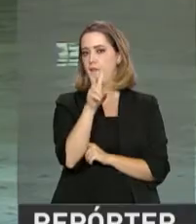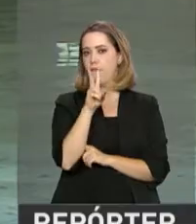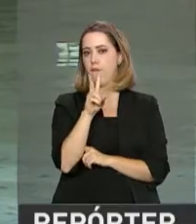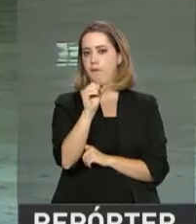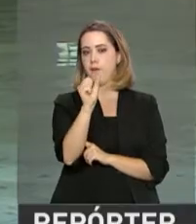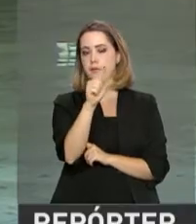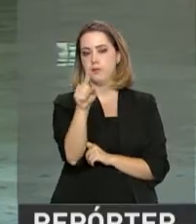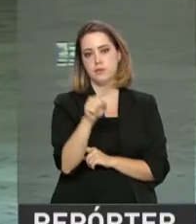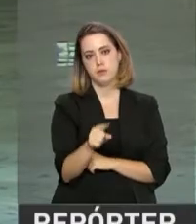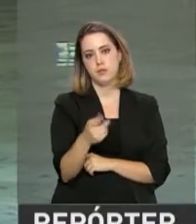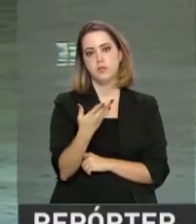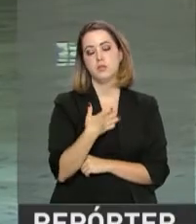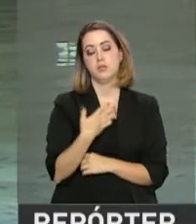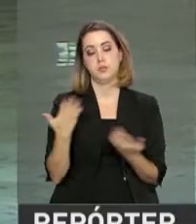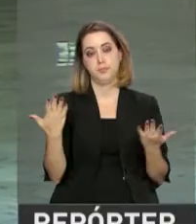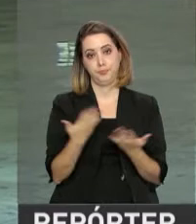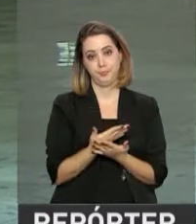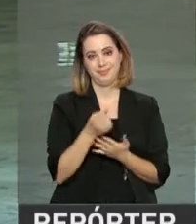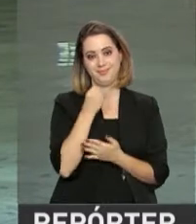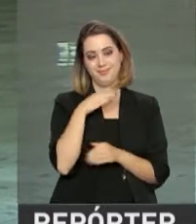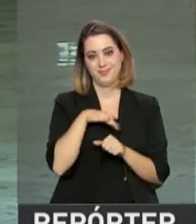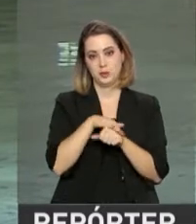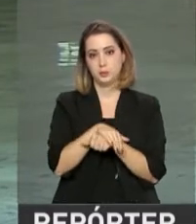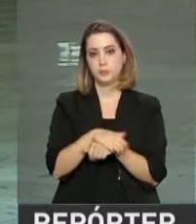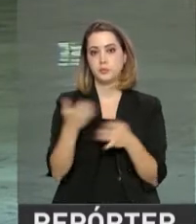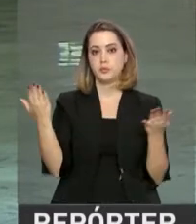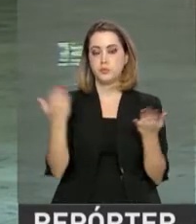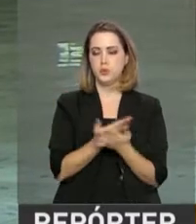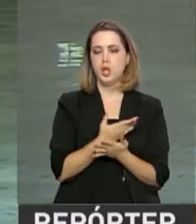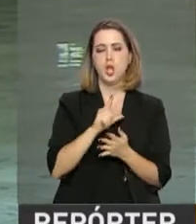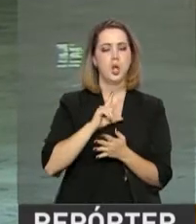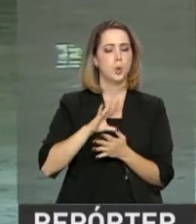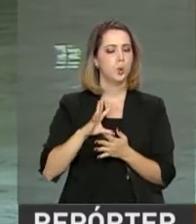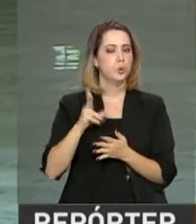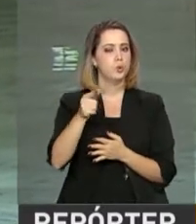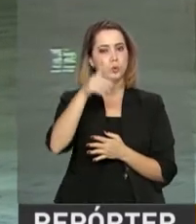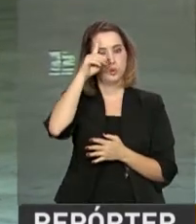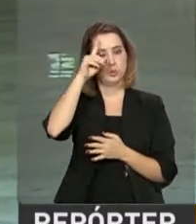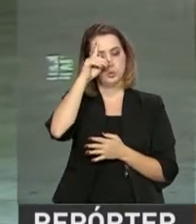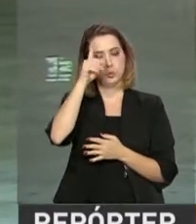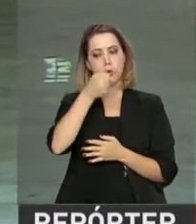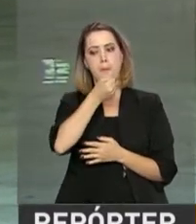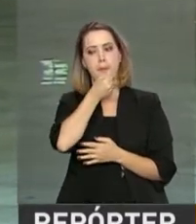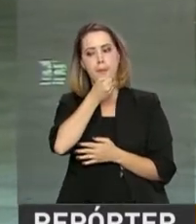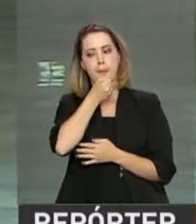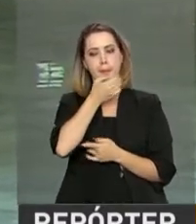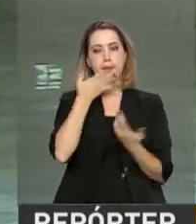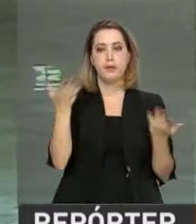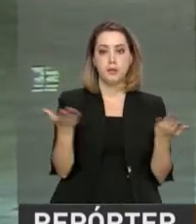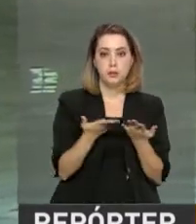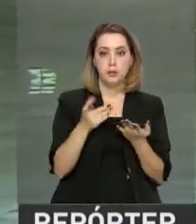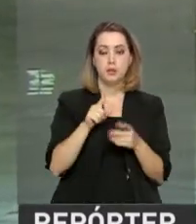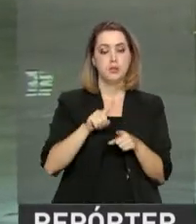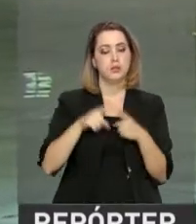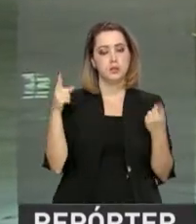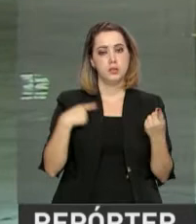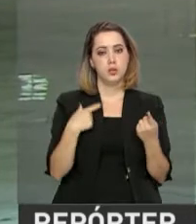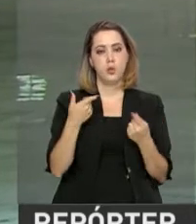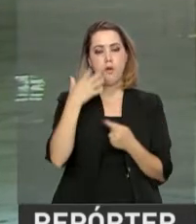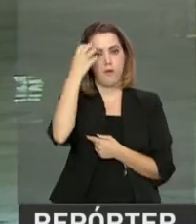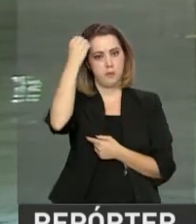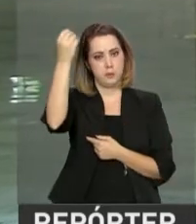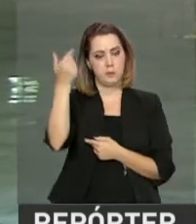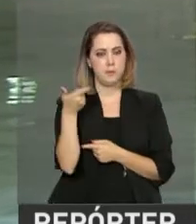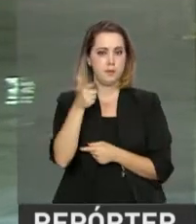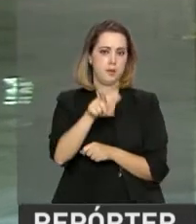noite zé luís agora os briefings aqui no palácio do planalto são diários salvo exceções como por exemplo quando o presidente michel temer estiver em viagem